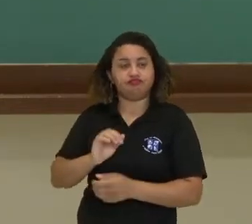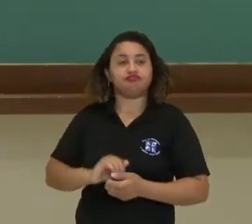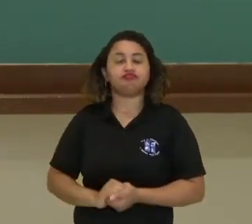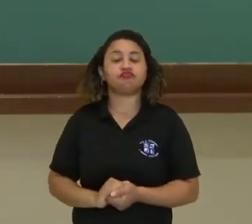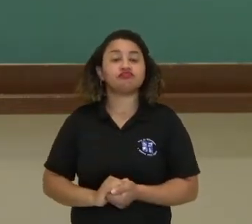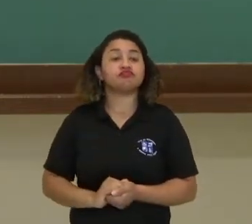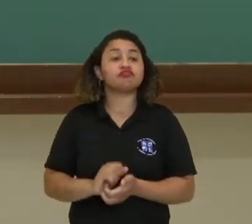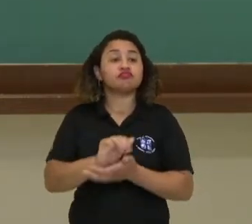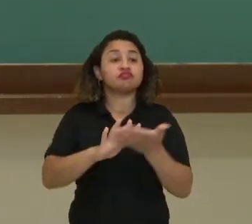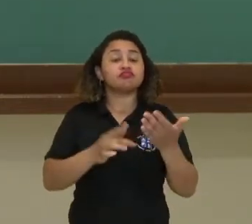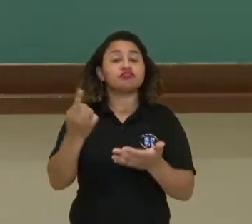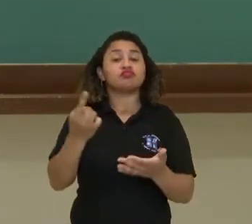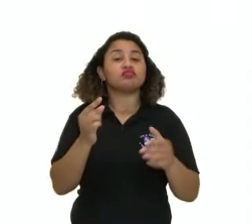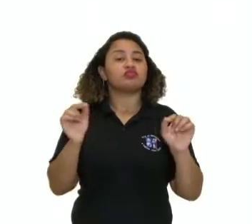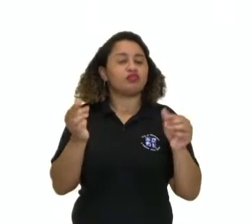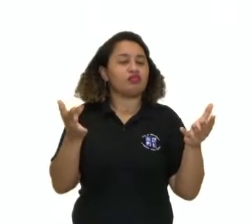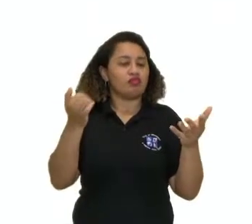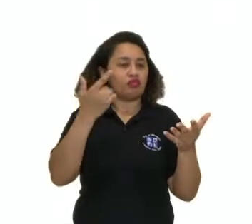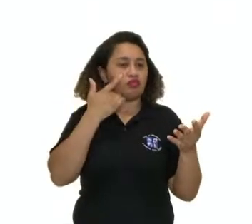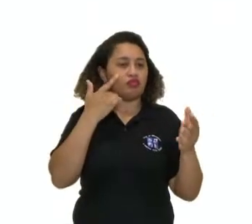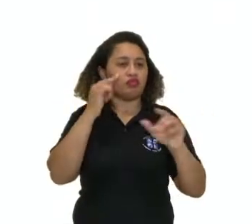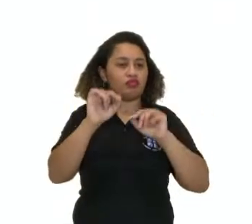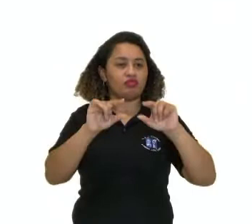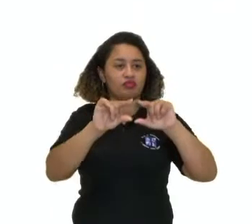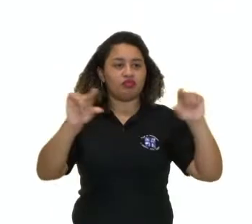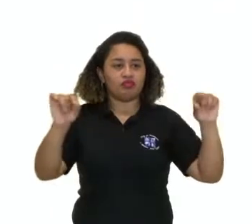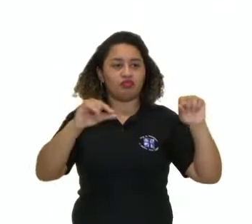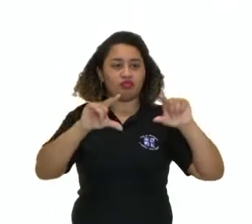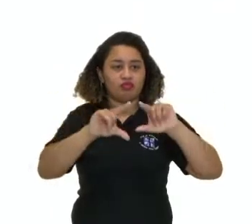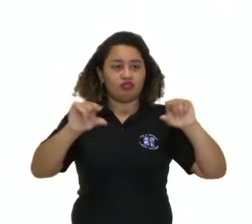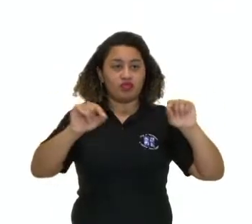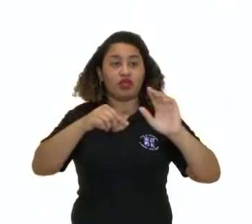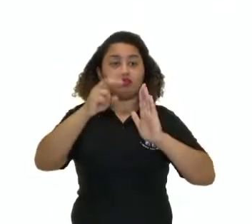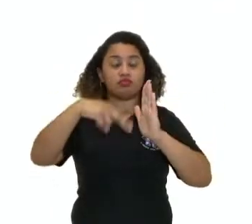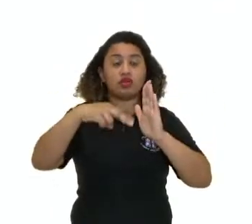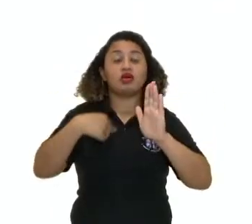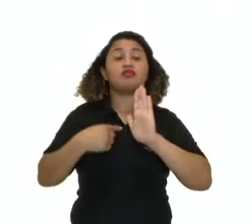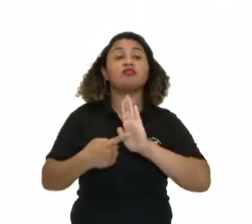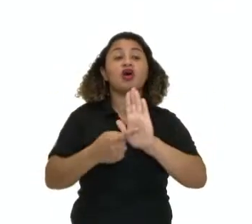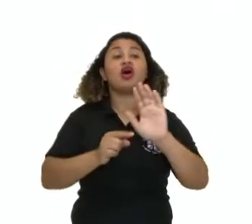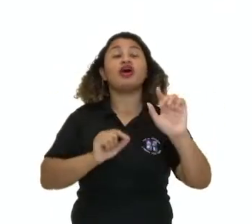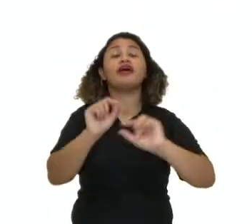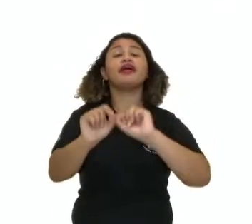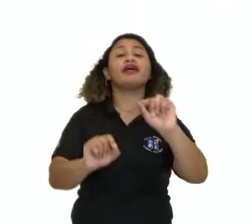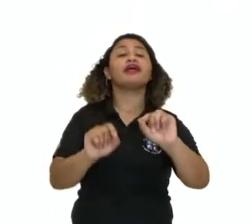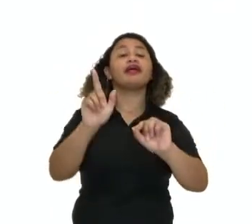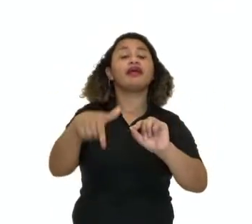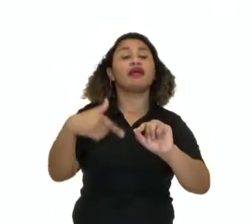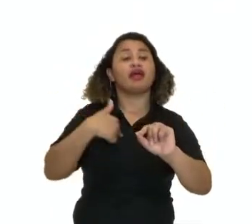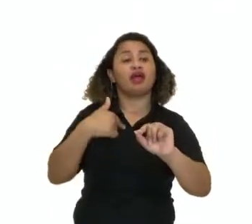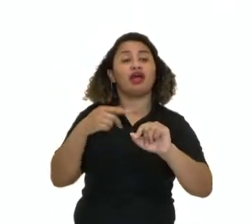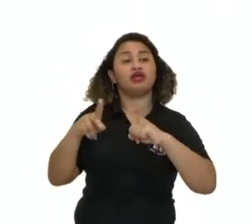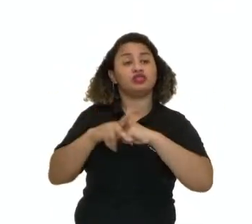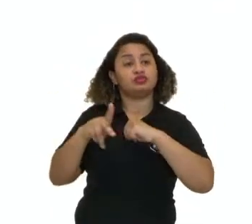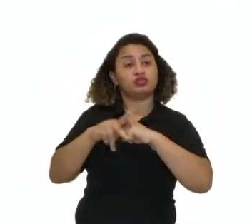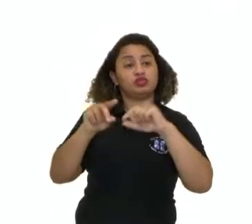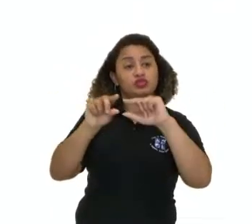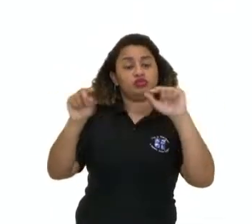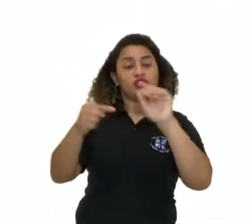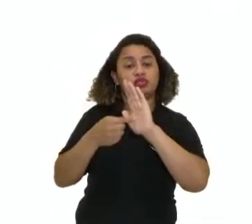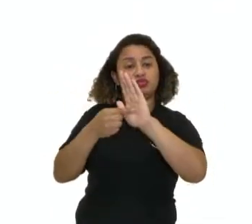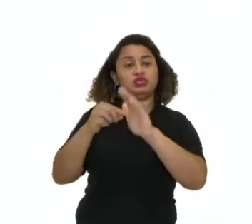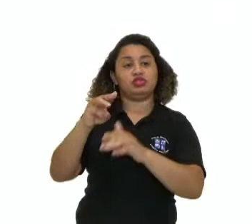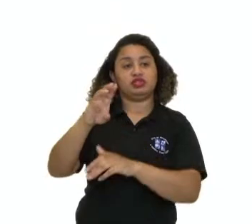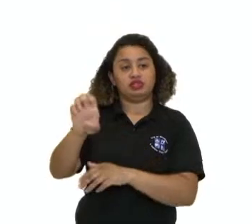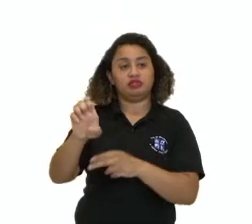atividade de número um vamos lá Leia o trecho abaixo e indique a quem se refere os pronomes destacados